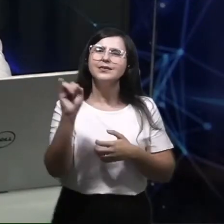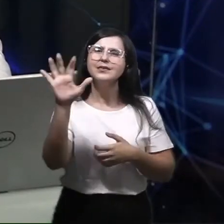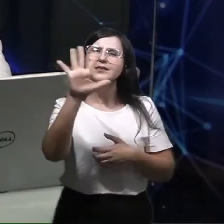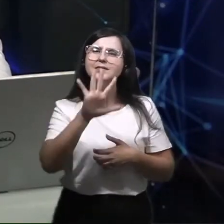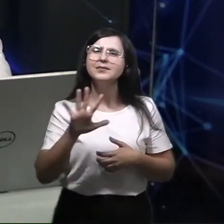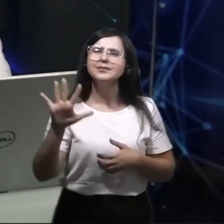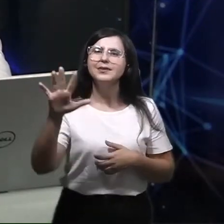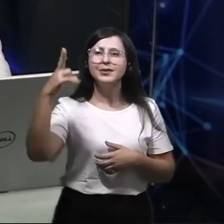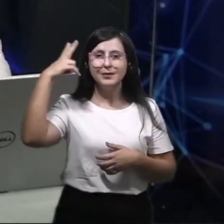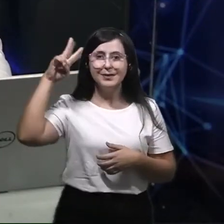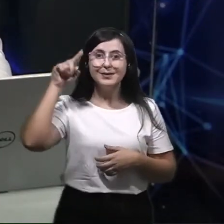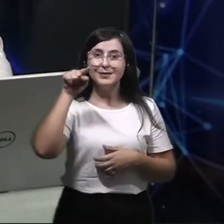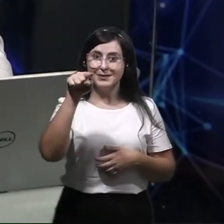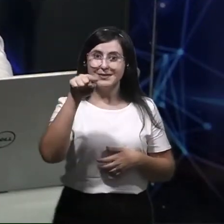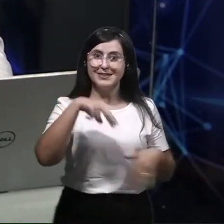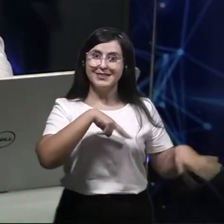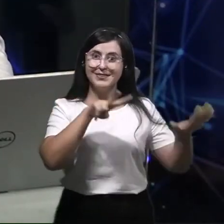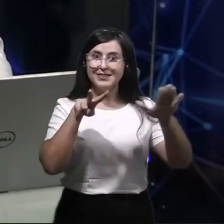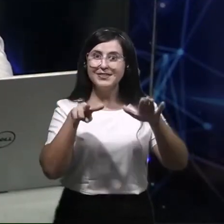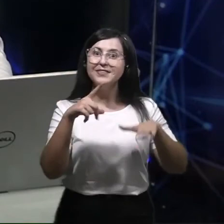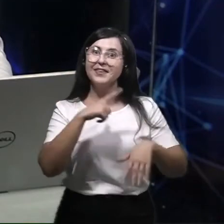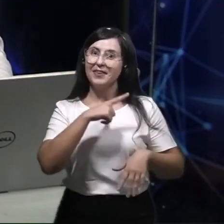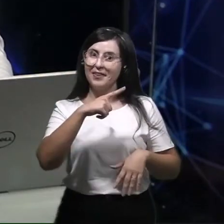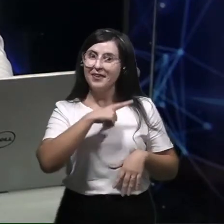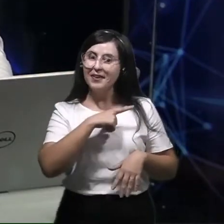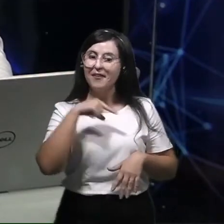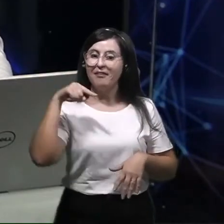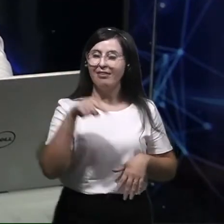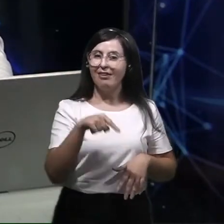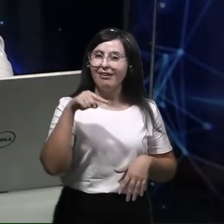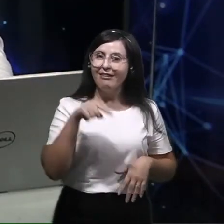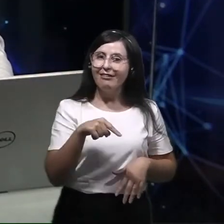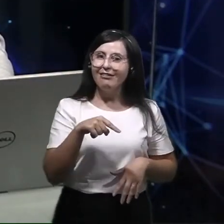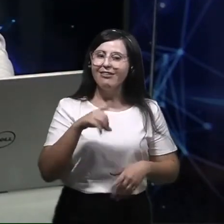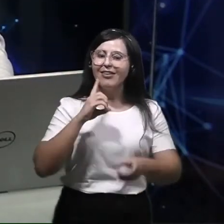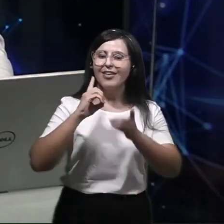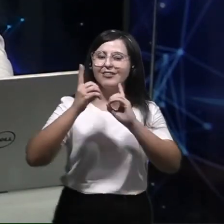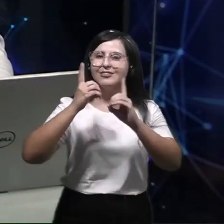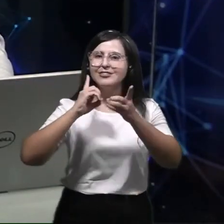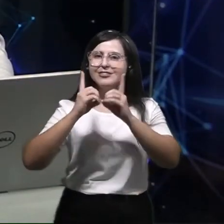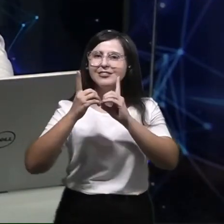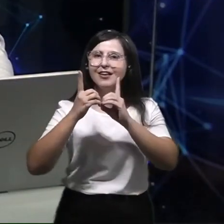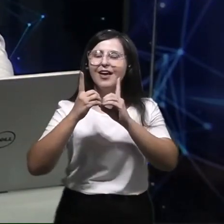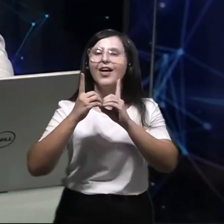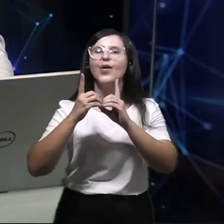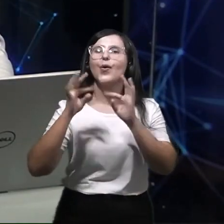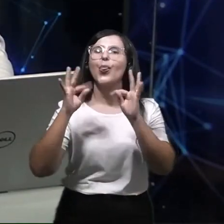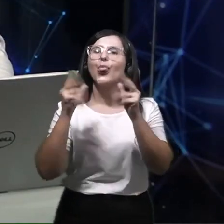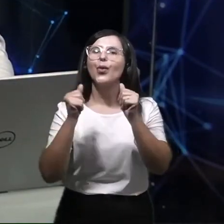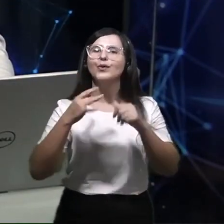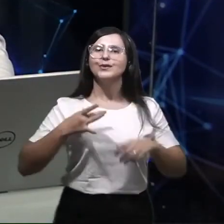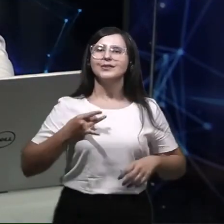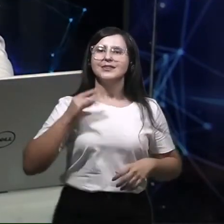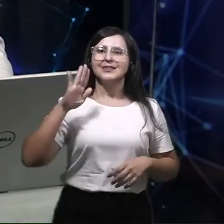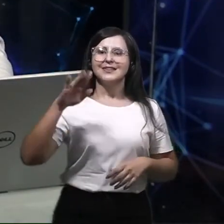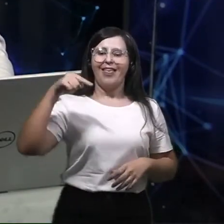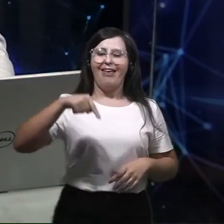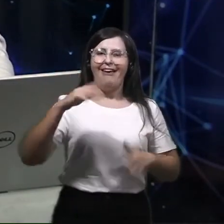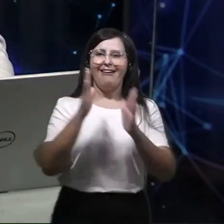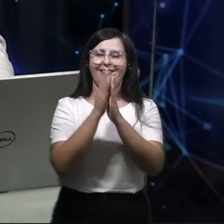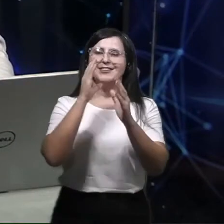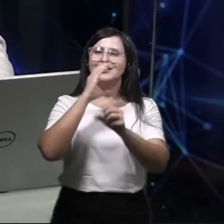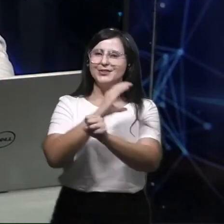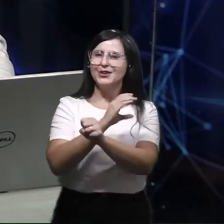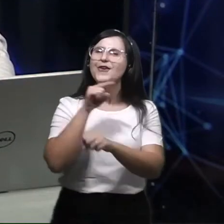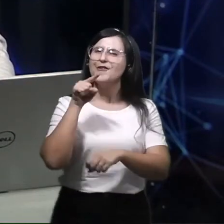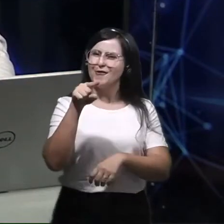lembrar você que teremos na próxima semana, aqui nesse estúdio, o debate com os candidatos a prefeito de Santa Cruz do Capibaribe. Então fique ligado,